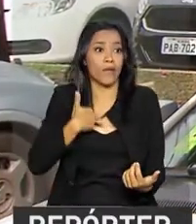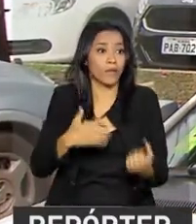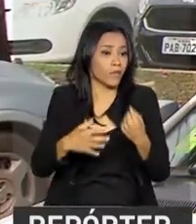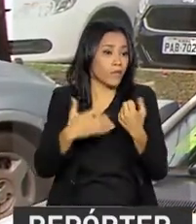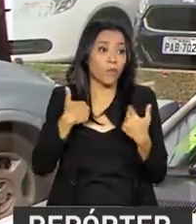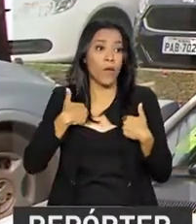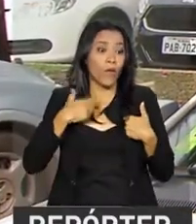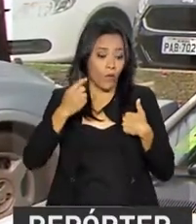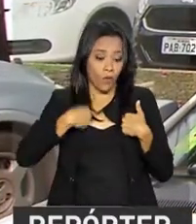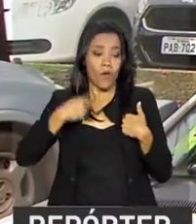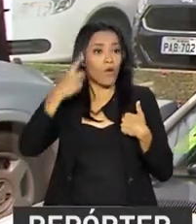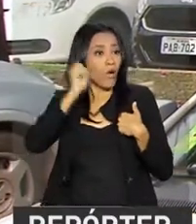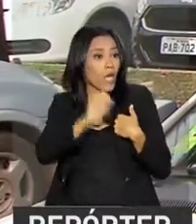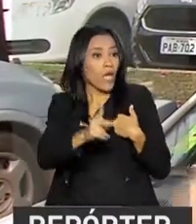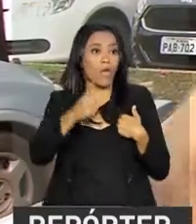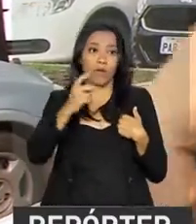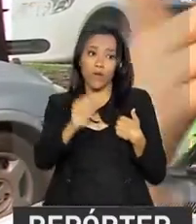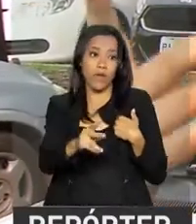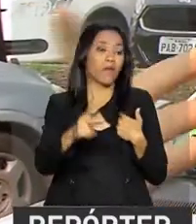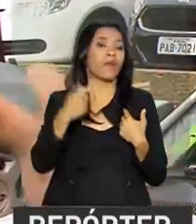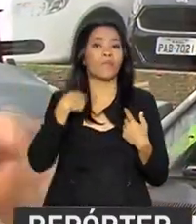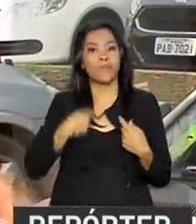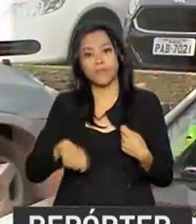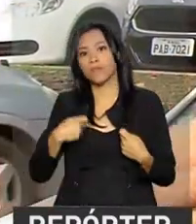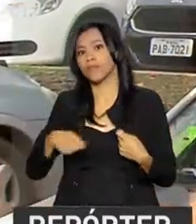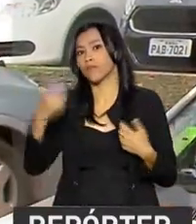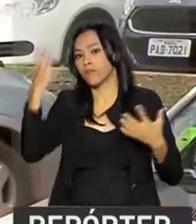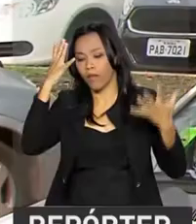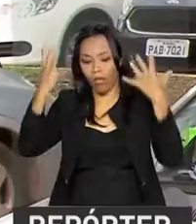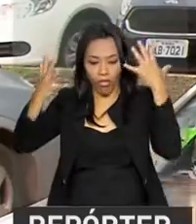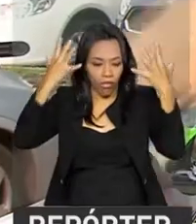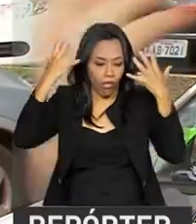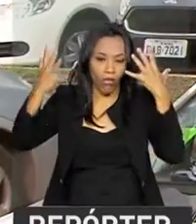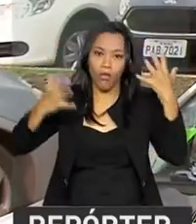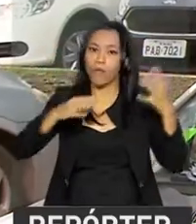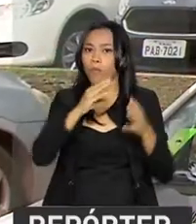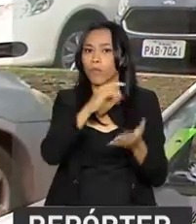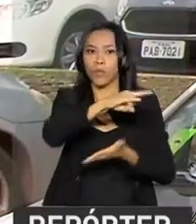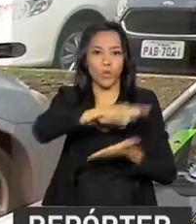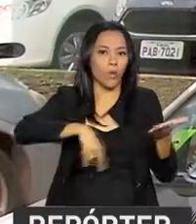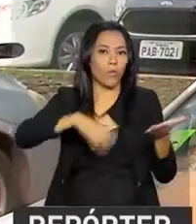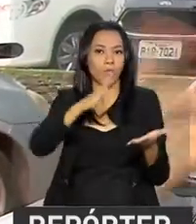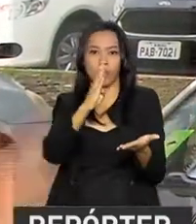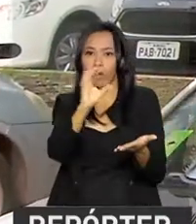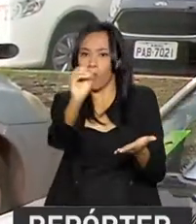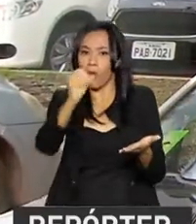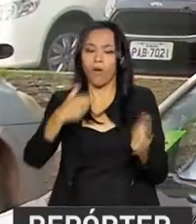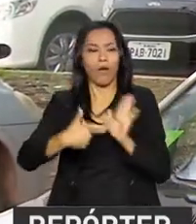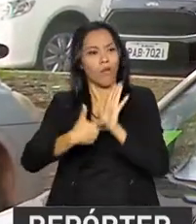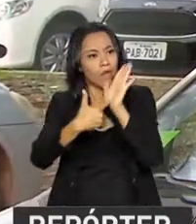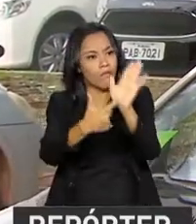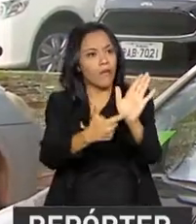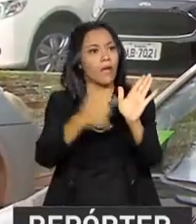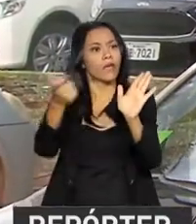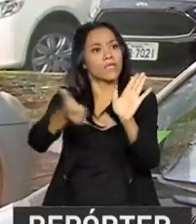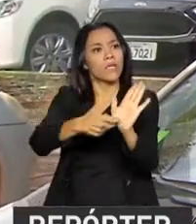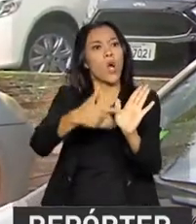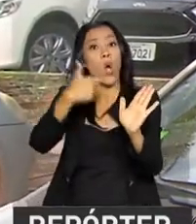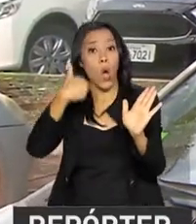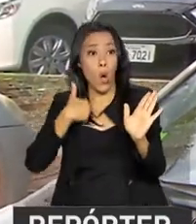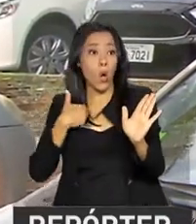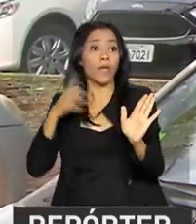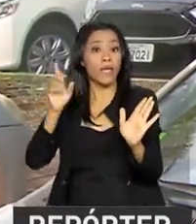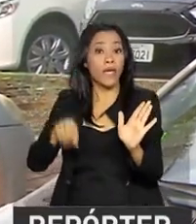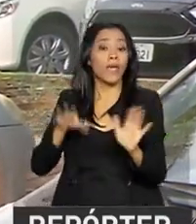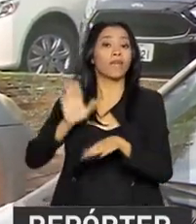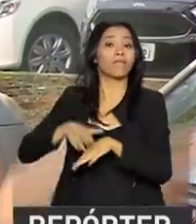estável que estava ok que estava tudo que eu precisei pegar o boletim de ocorrência levaram o dr que a multa foi numa estrada de competência